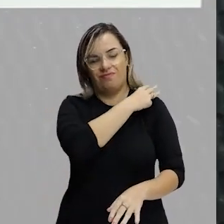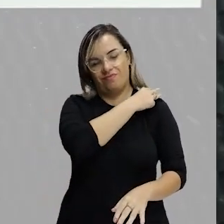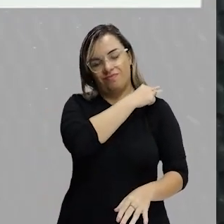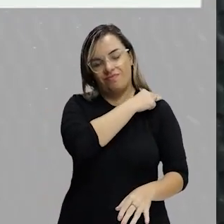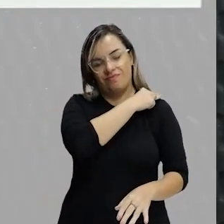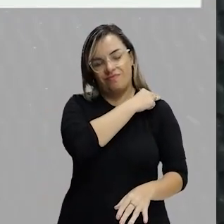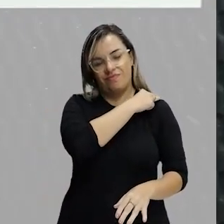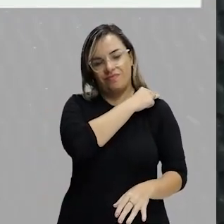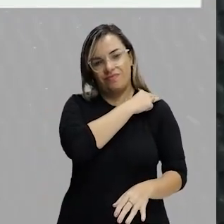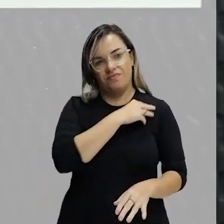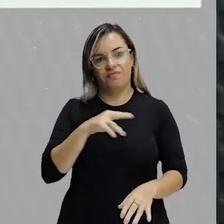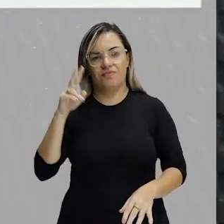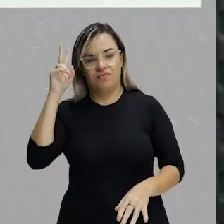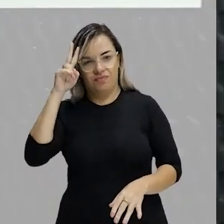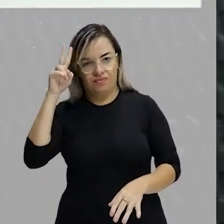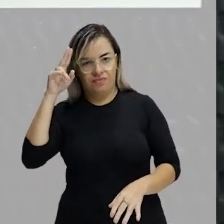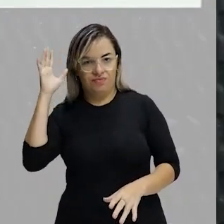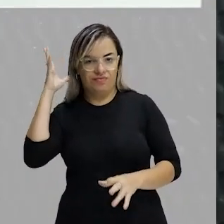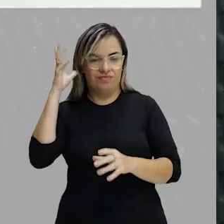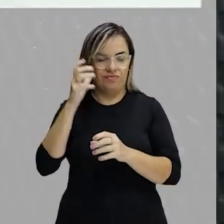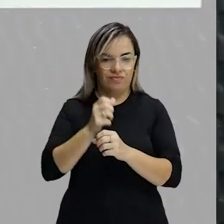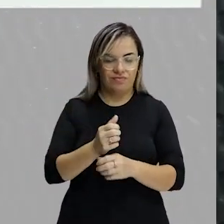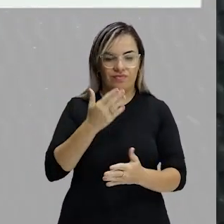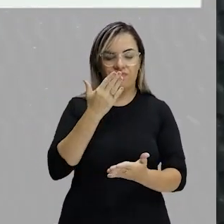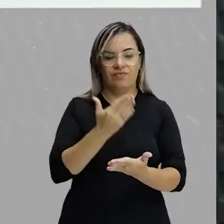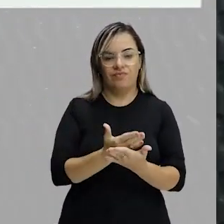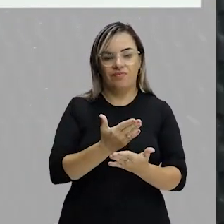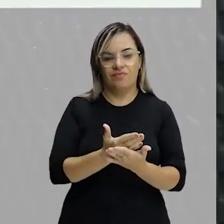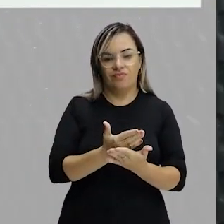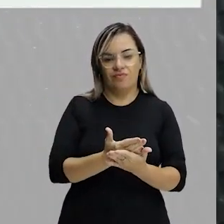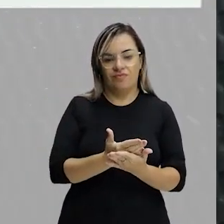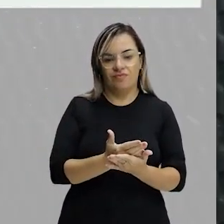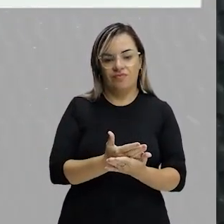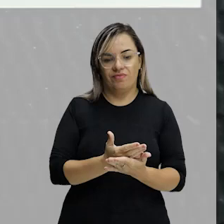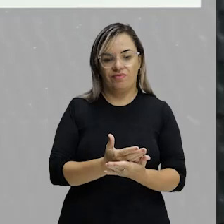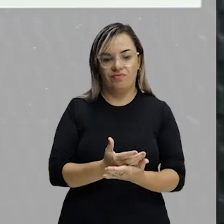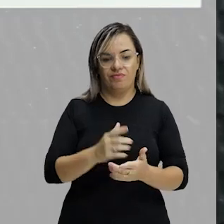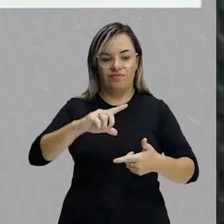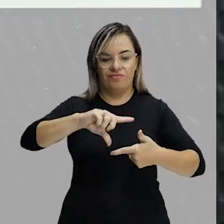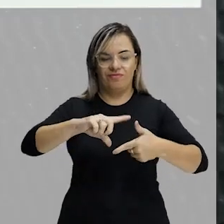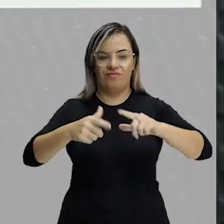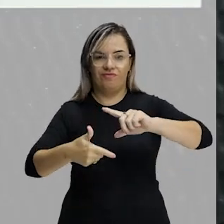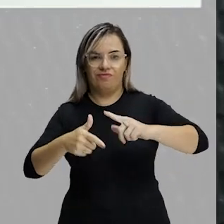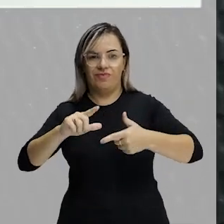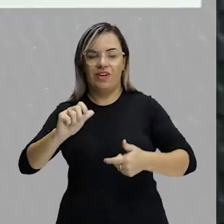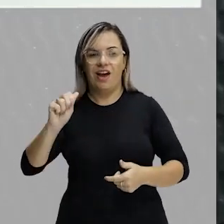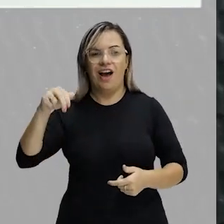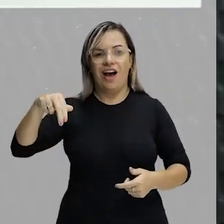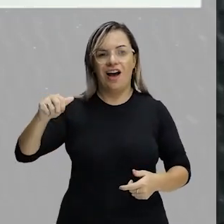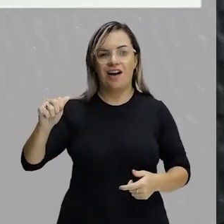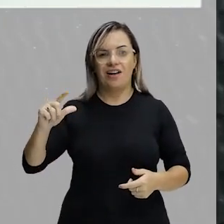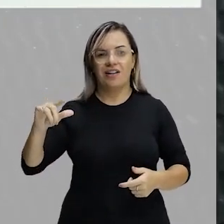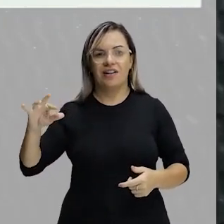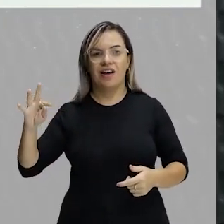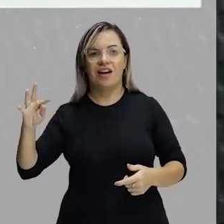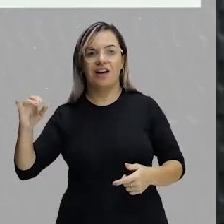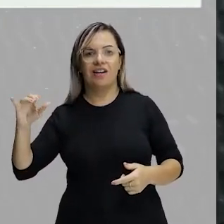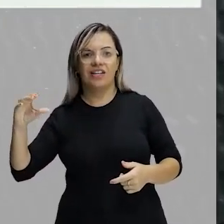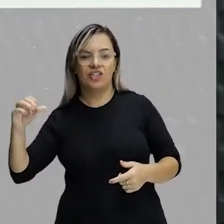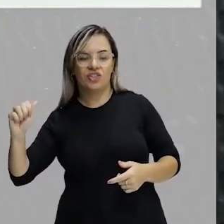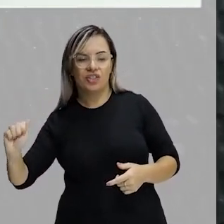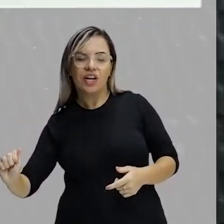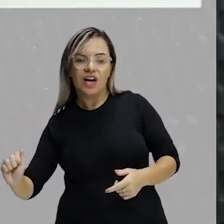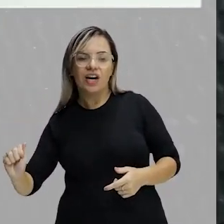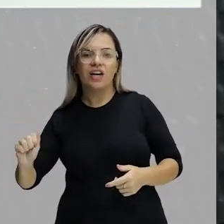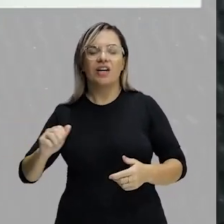médio. Só relembrando que a gente está estudando aqui geometria analítica, né? Fazendo o estudo das cônicas,